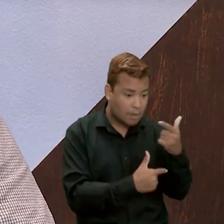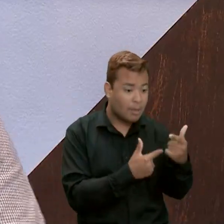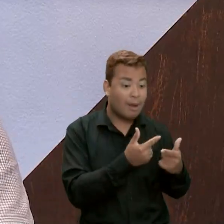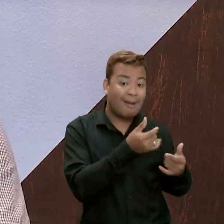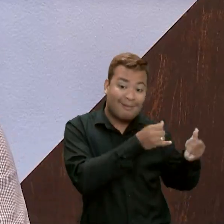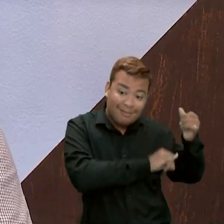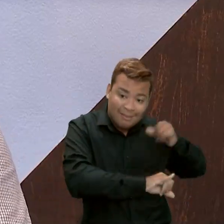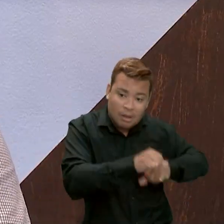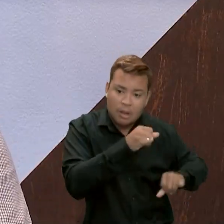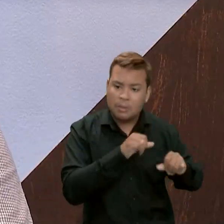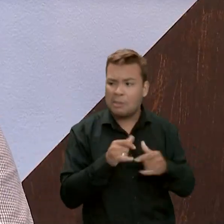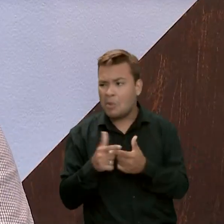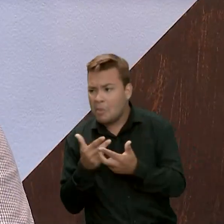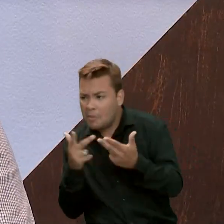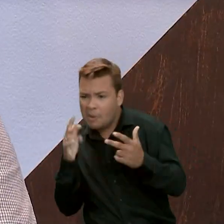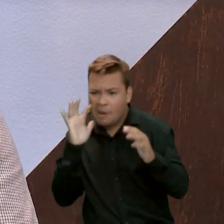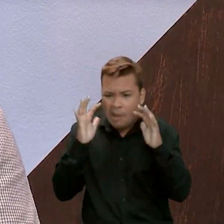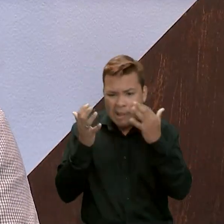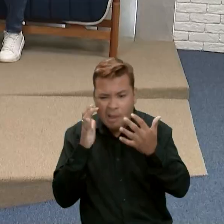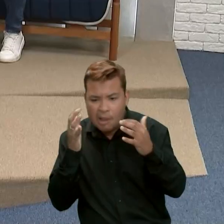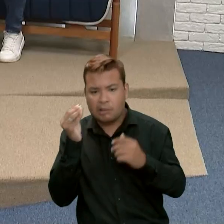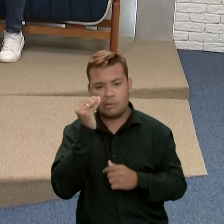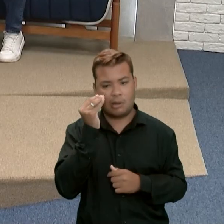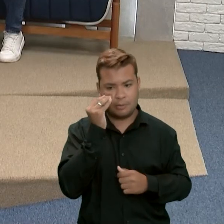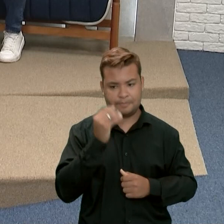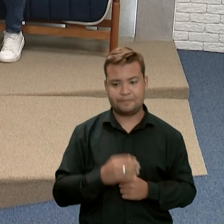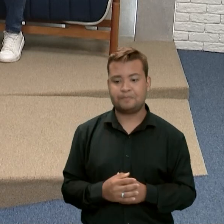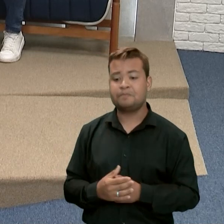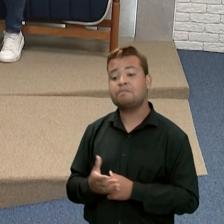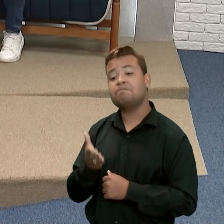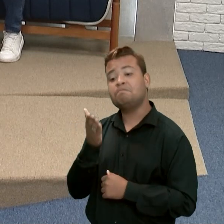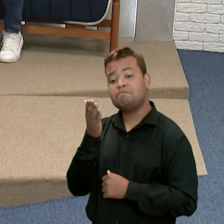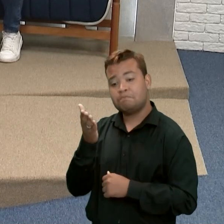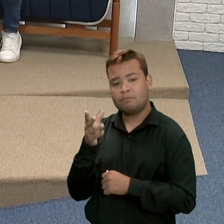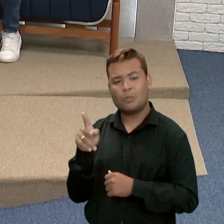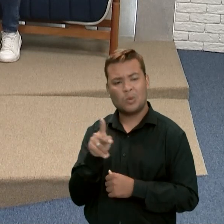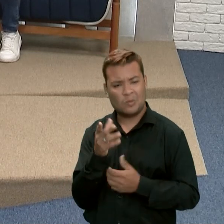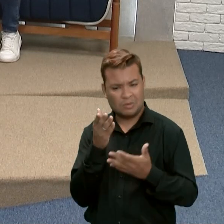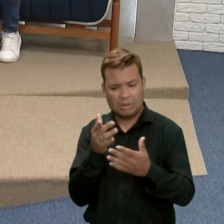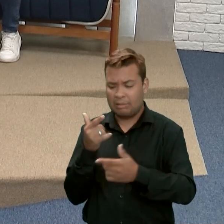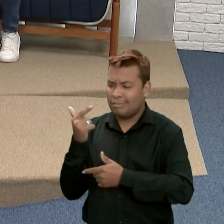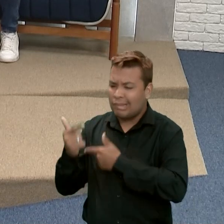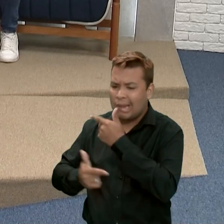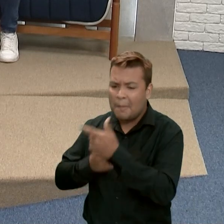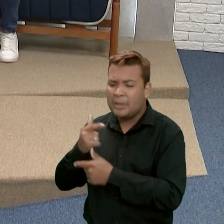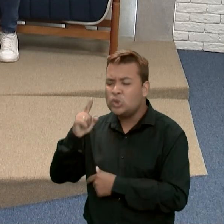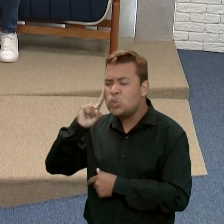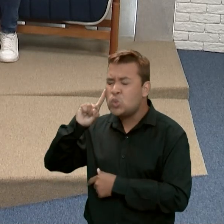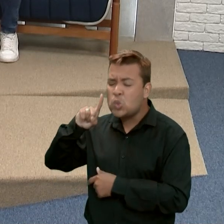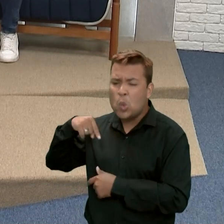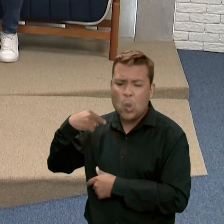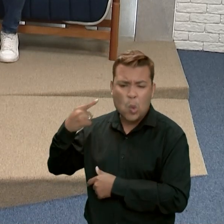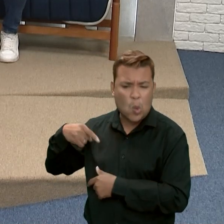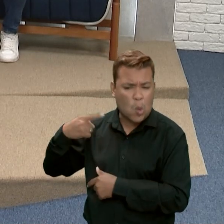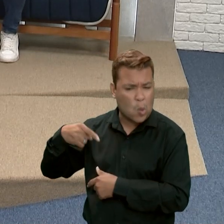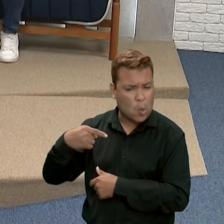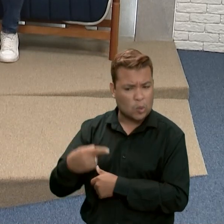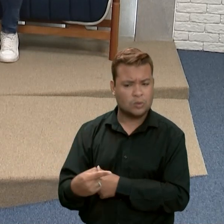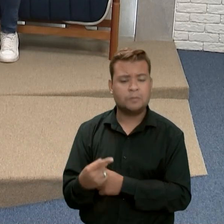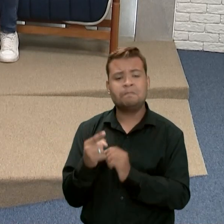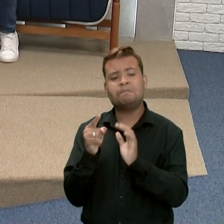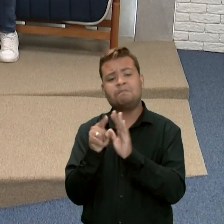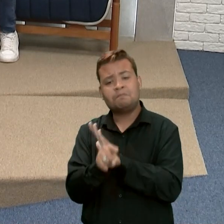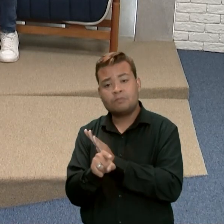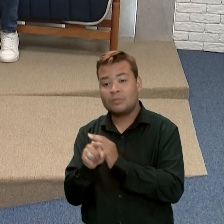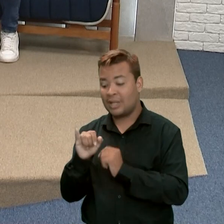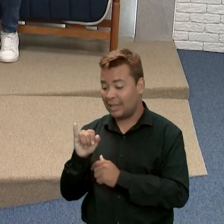o que for necessário. Com o trabalho da senhora diário ali, quais são os dados, por exemplo, que nós podemos, por